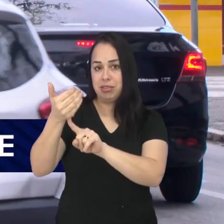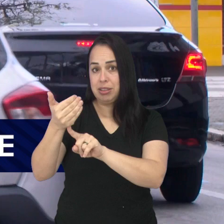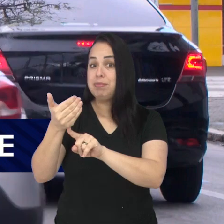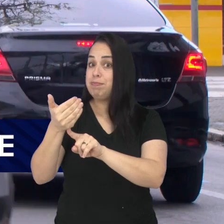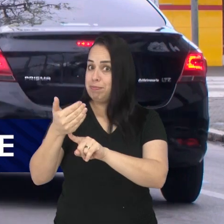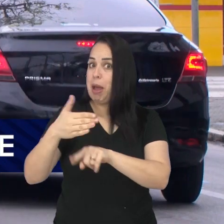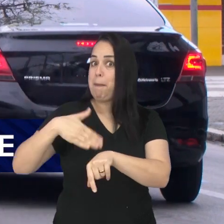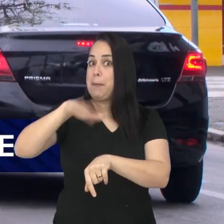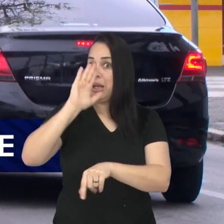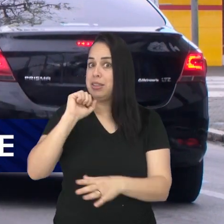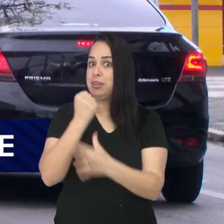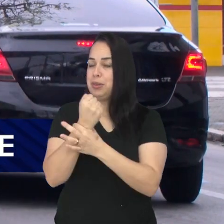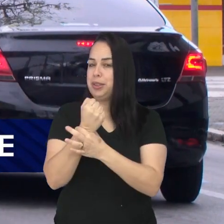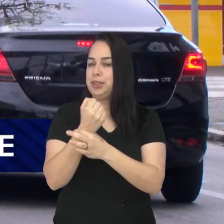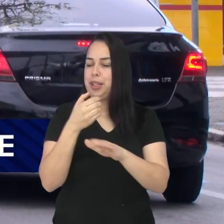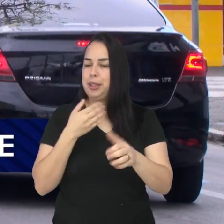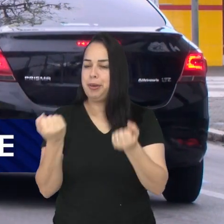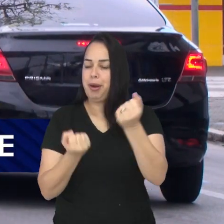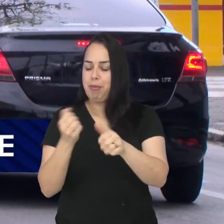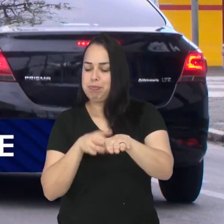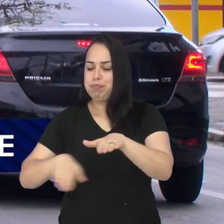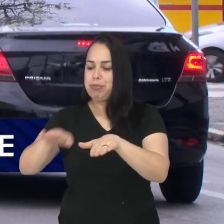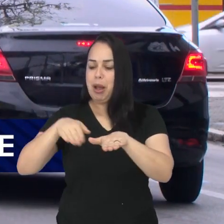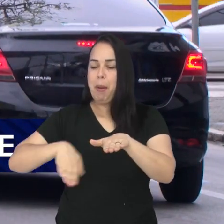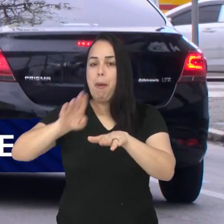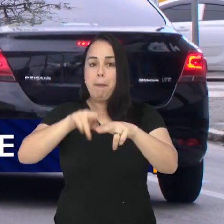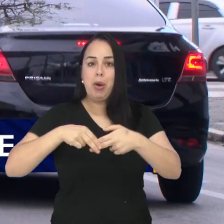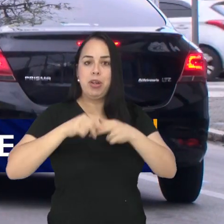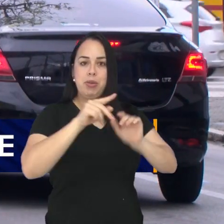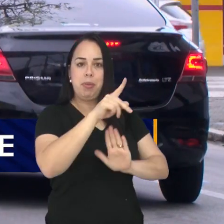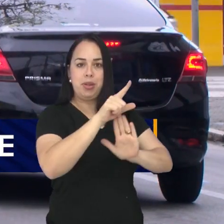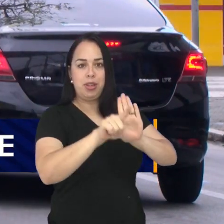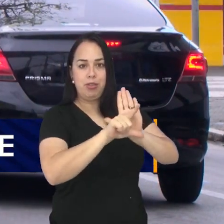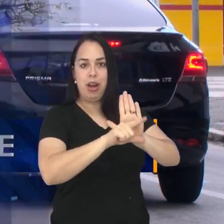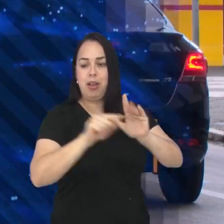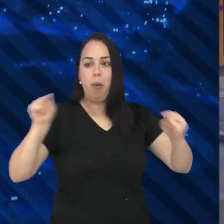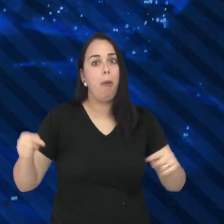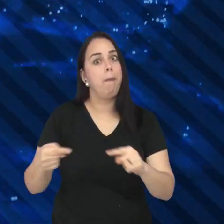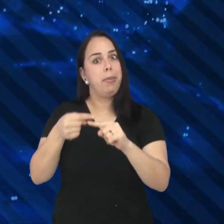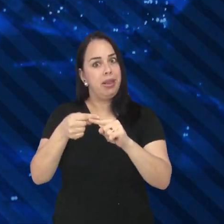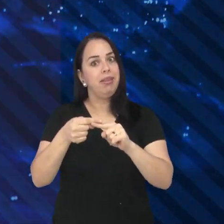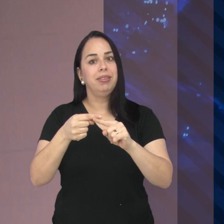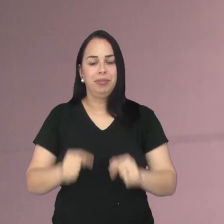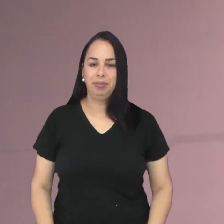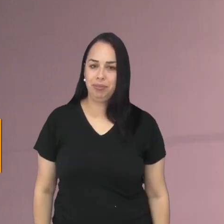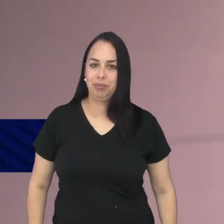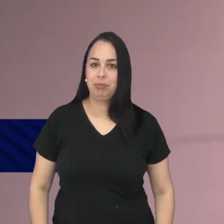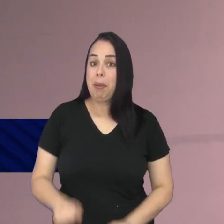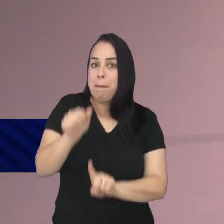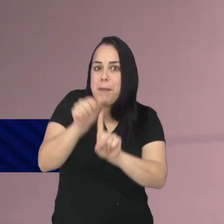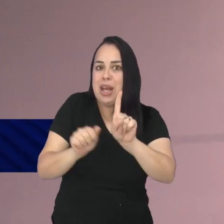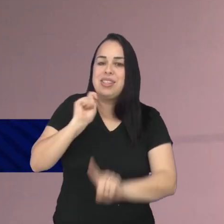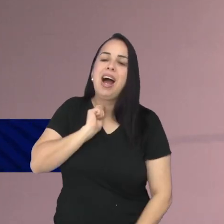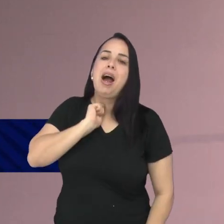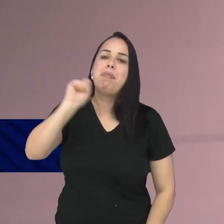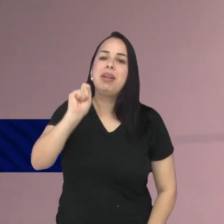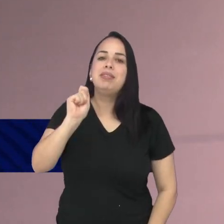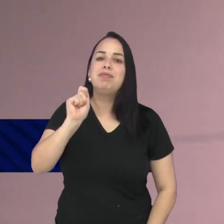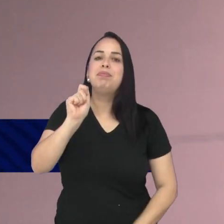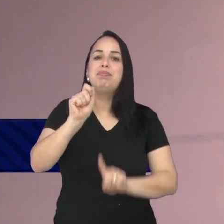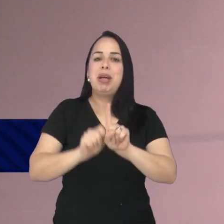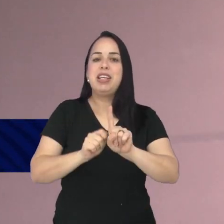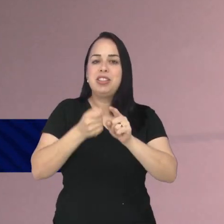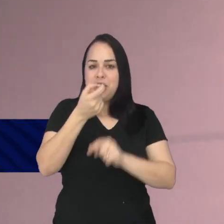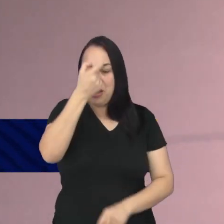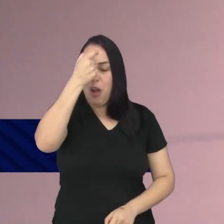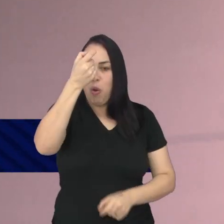Mais segurança e fluidez no trânsito, essa é a proposta de um projeto aprovado na Câmara. Abril Azul, mês de